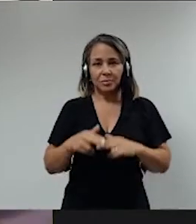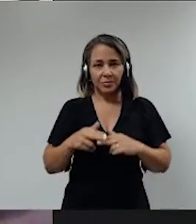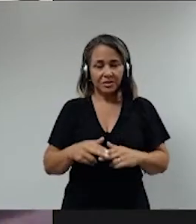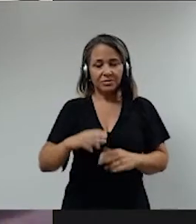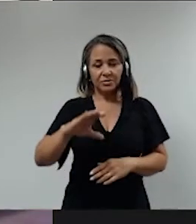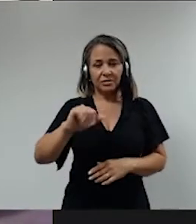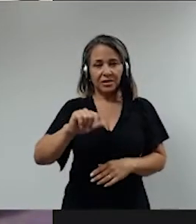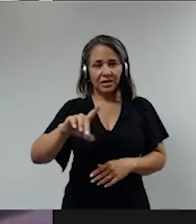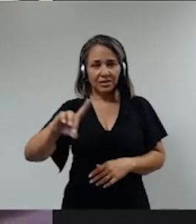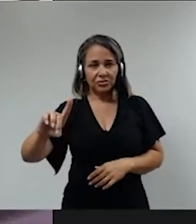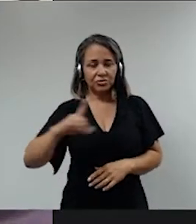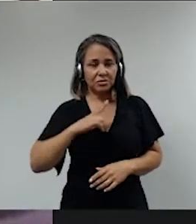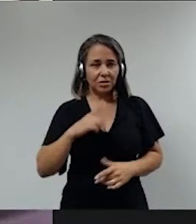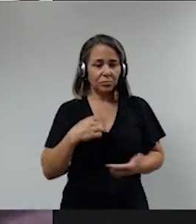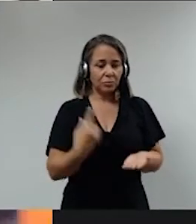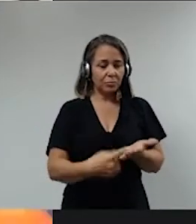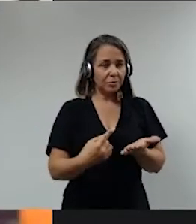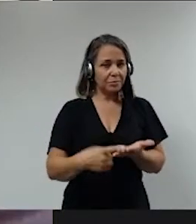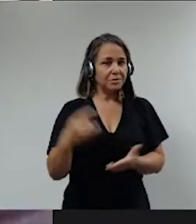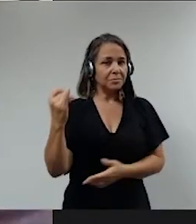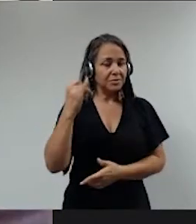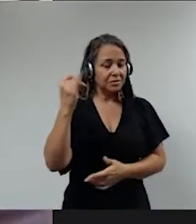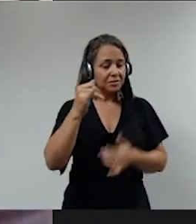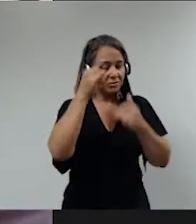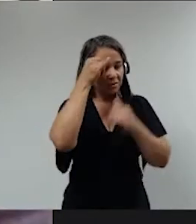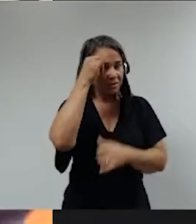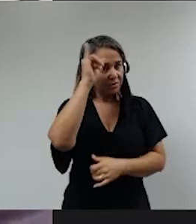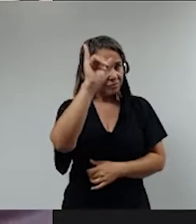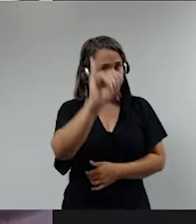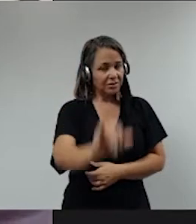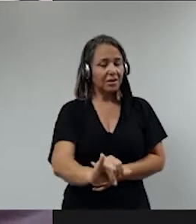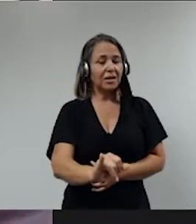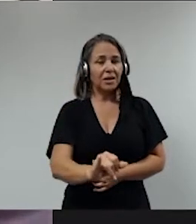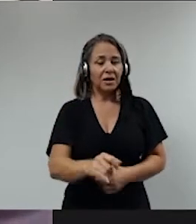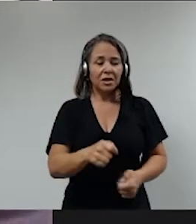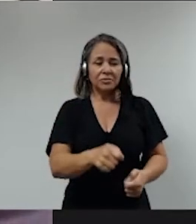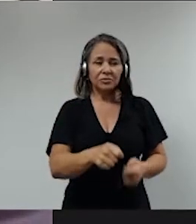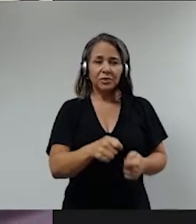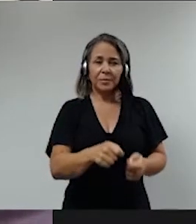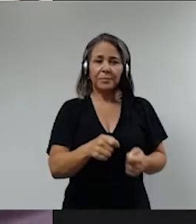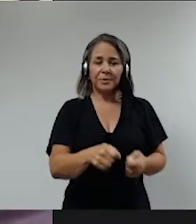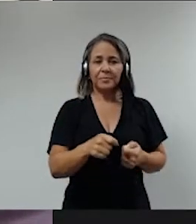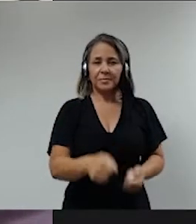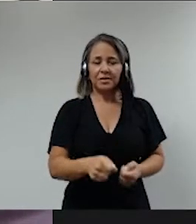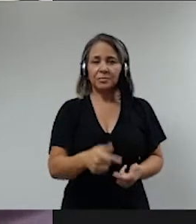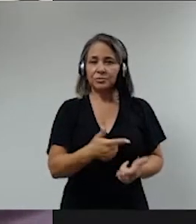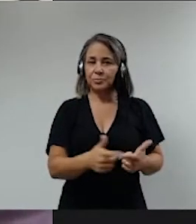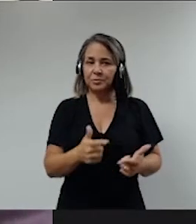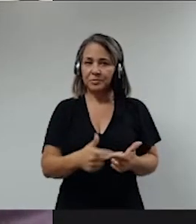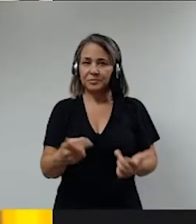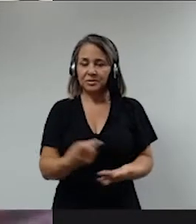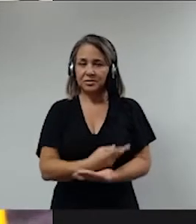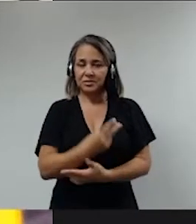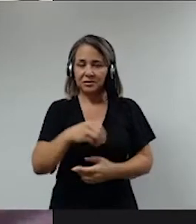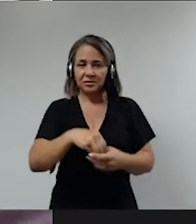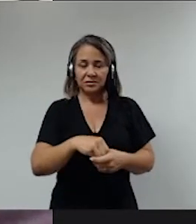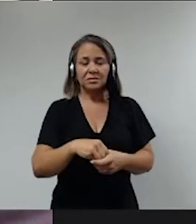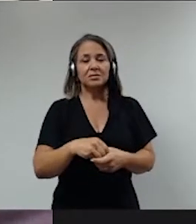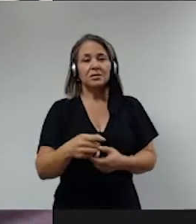outra atribuição importante, que além de prevenir, de reprimir as infrações contra a ordem